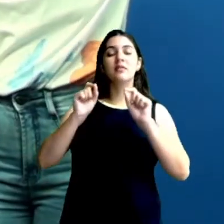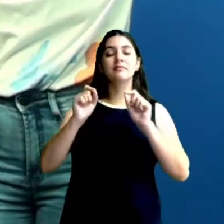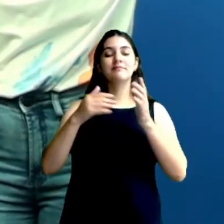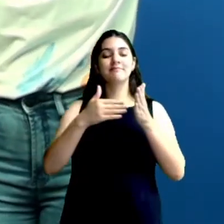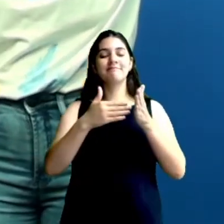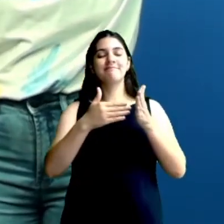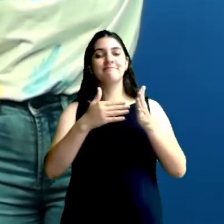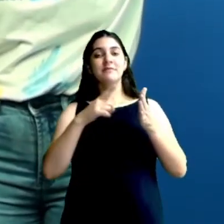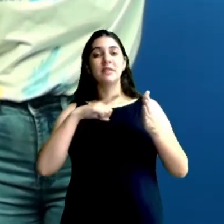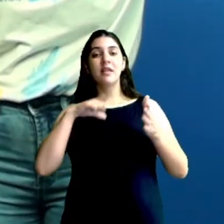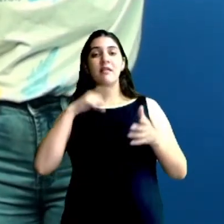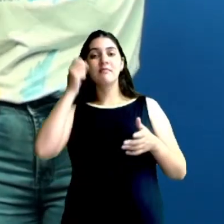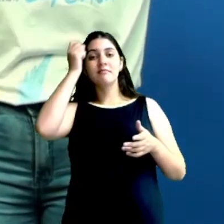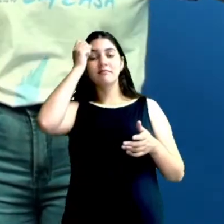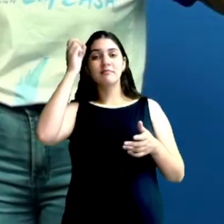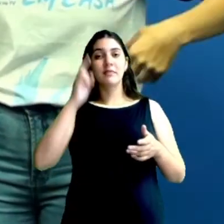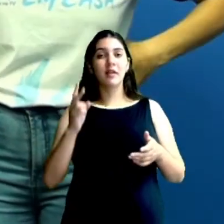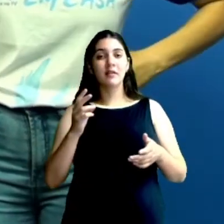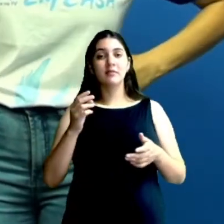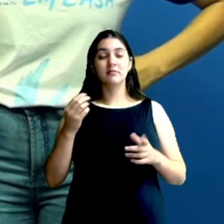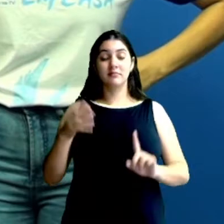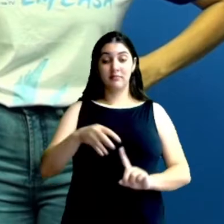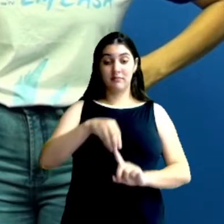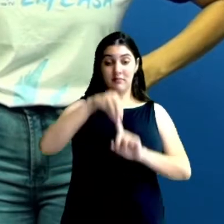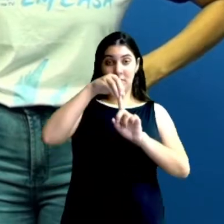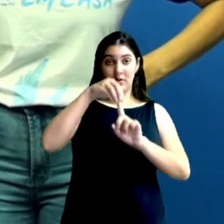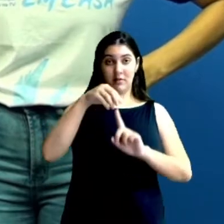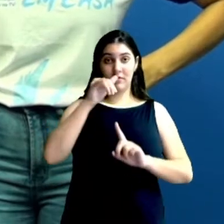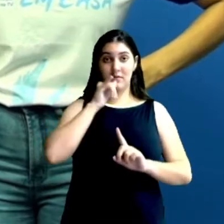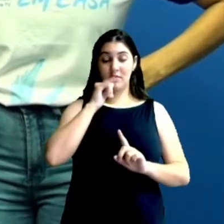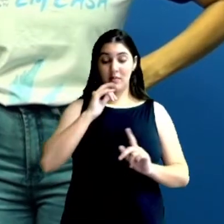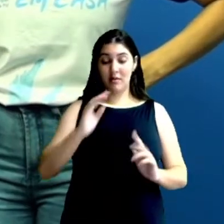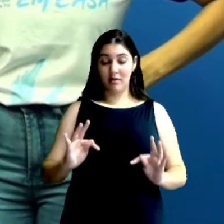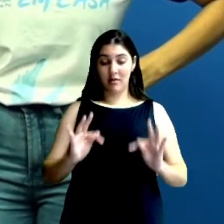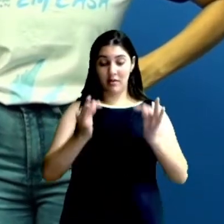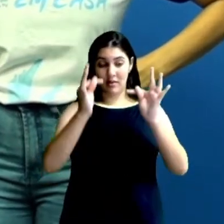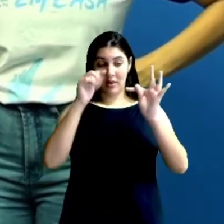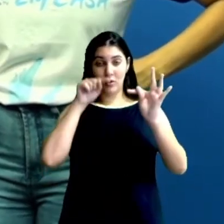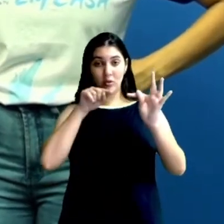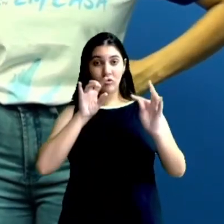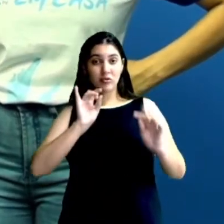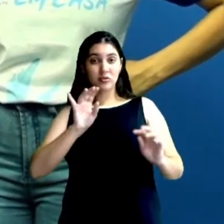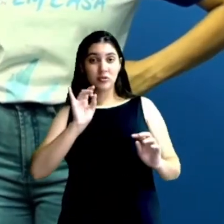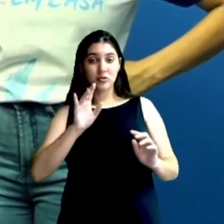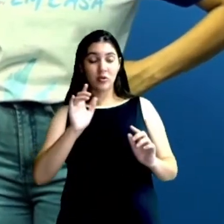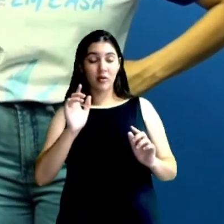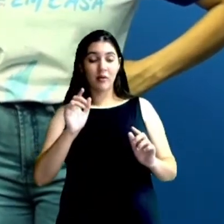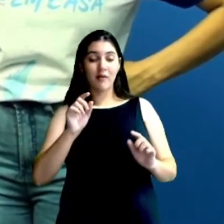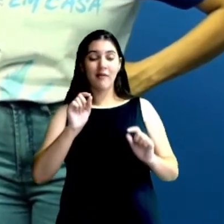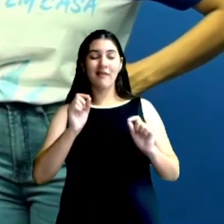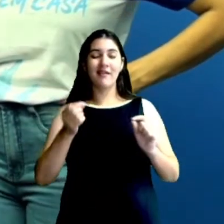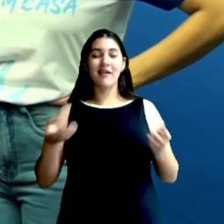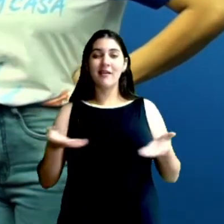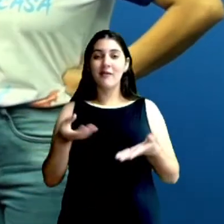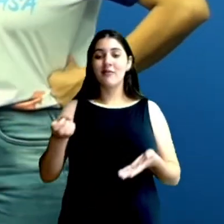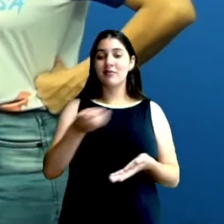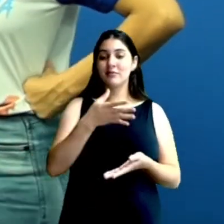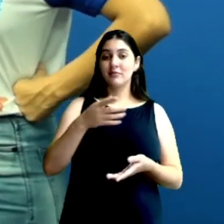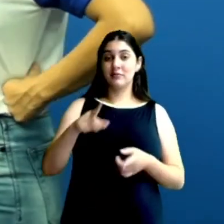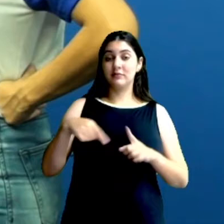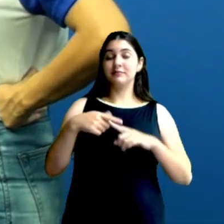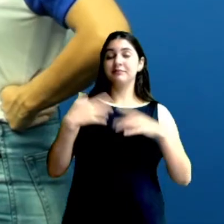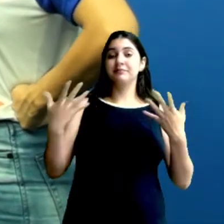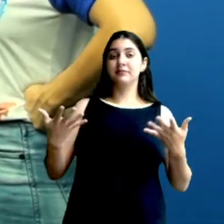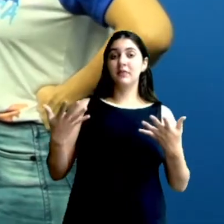essa ideia primordial de que tecnologia é apenas uma questão recente.